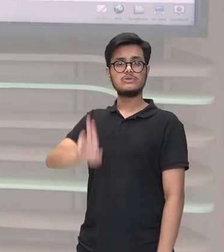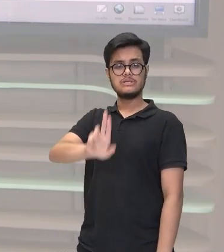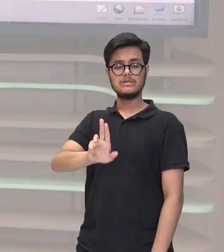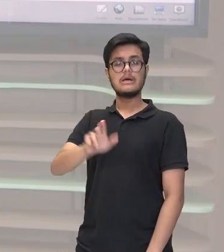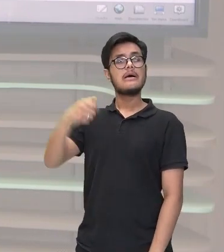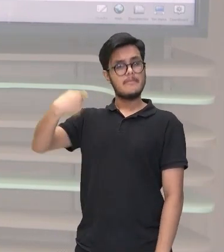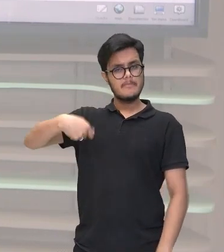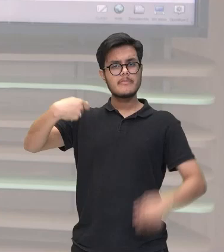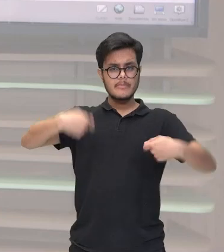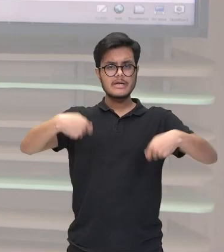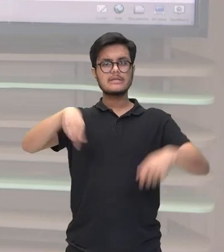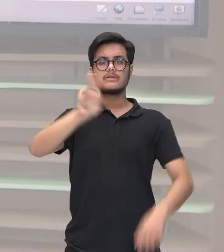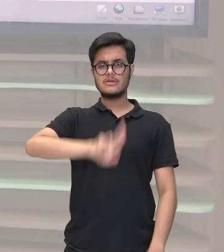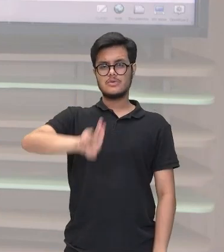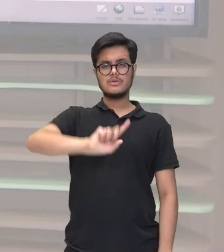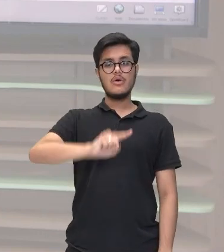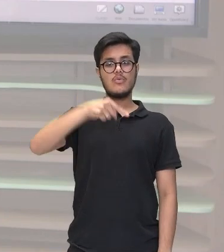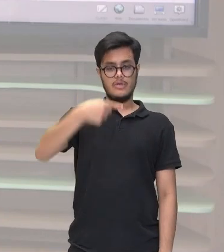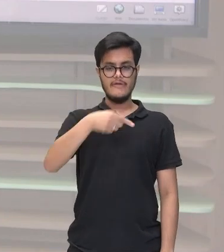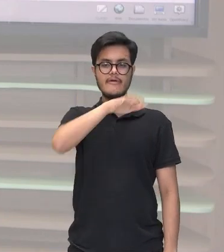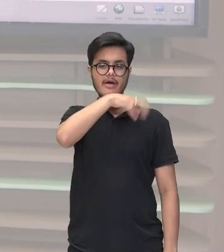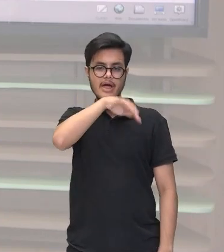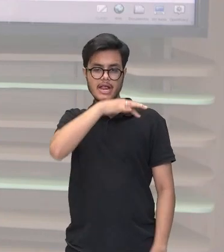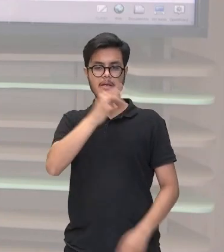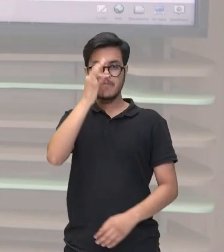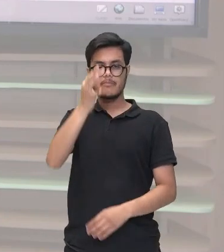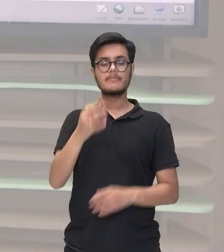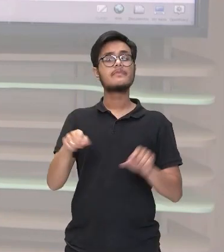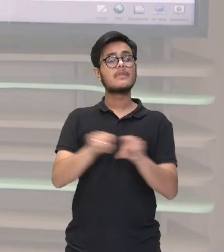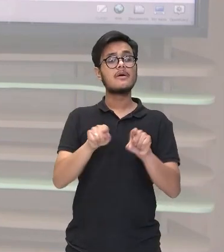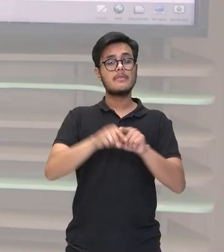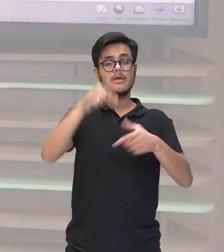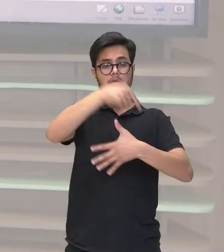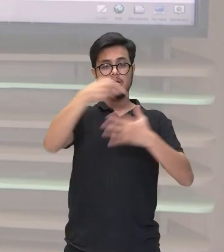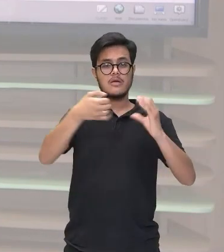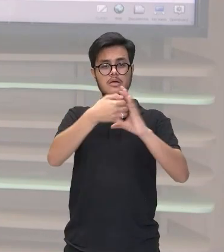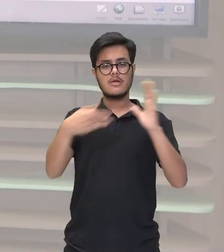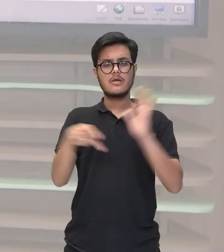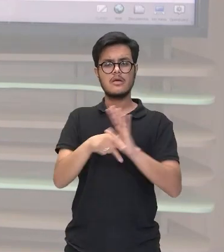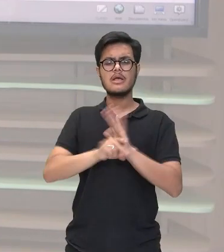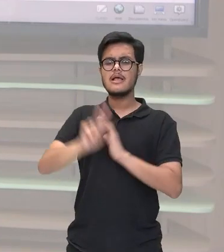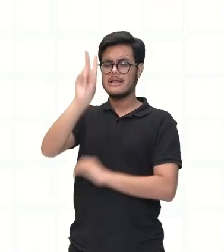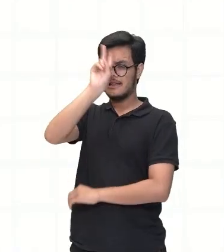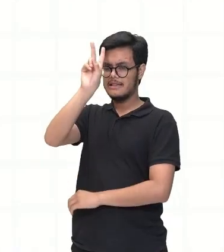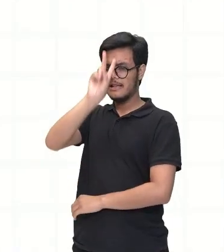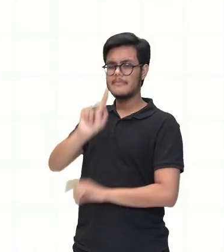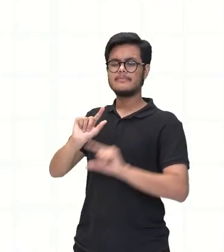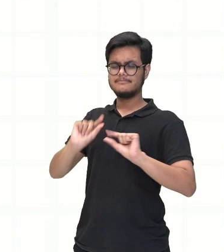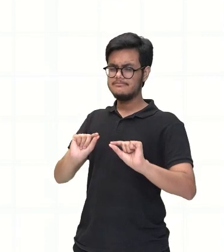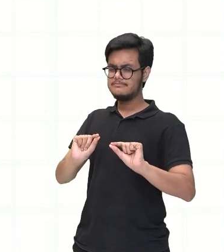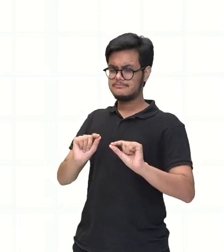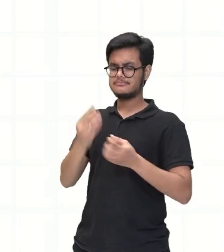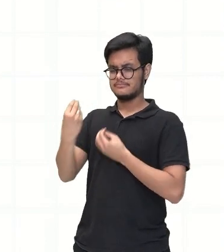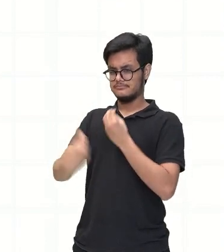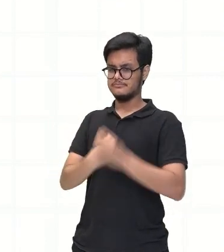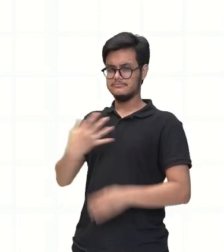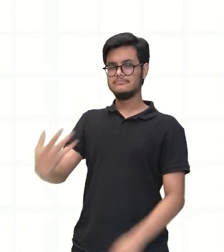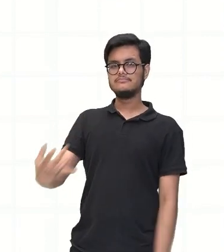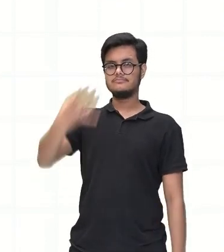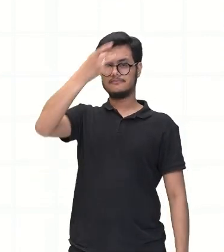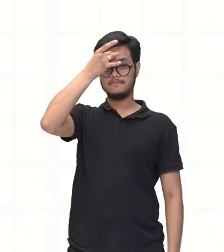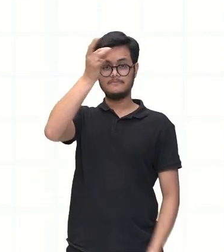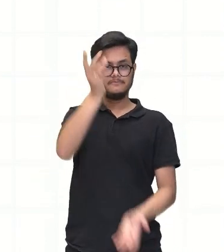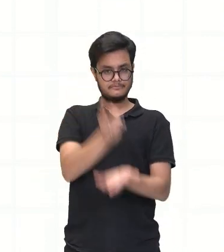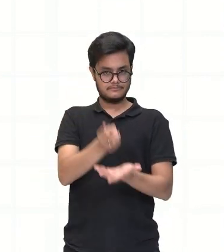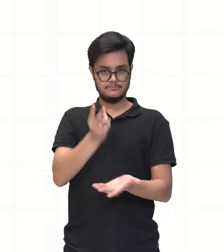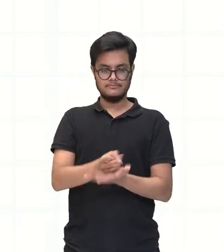vai utilizar o hífen e vai utilizar aí essas características, ok? Vamos relembrar um pouquinho aqui para ficar fixo na sua memória, eu